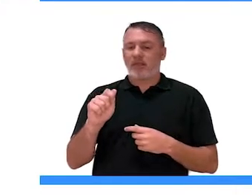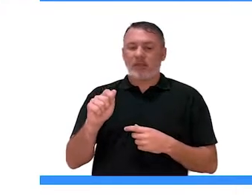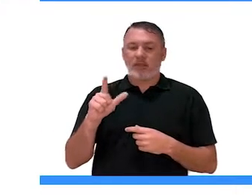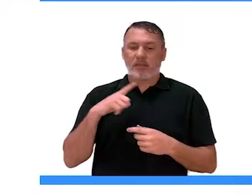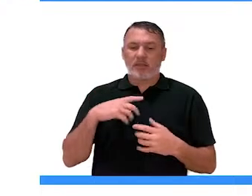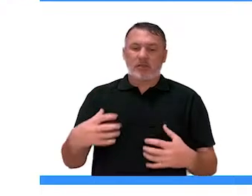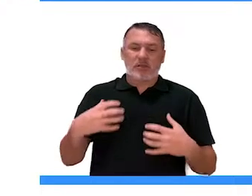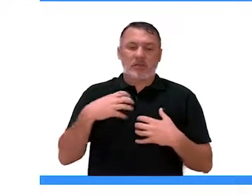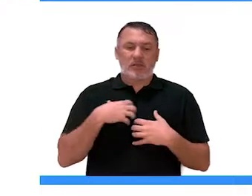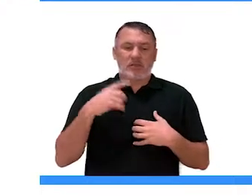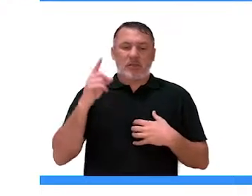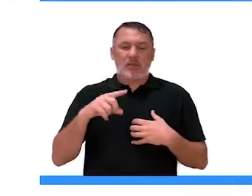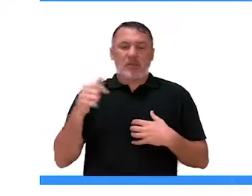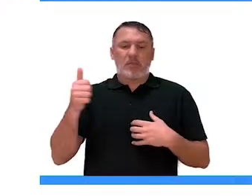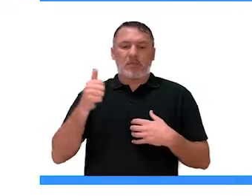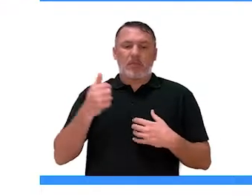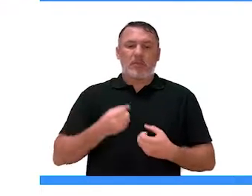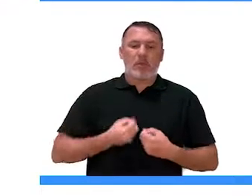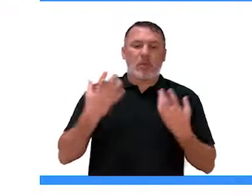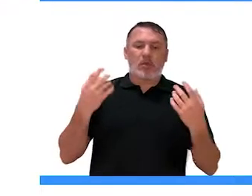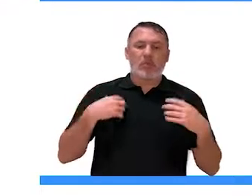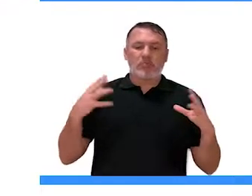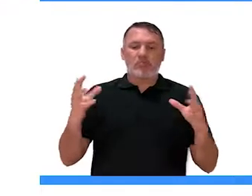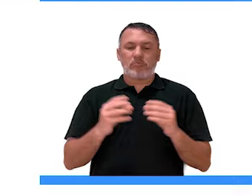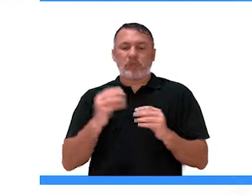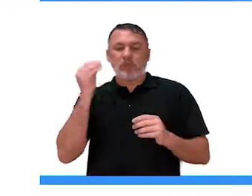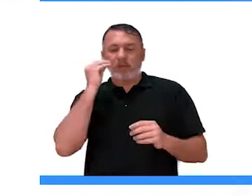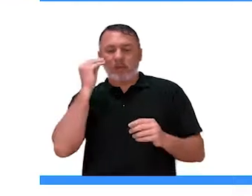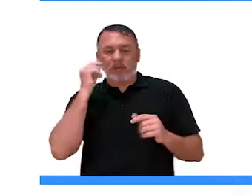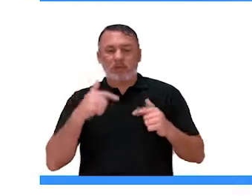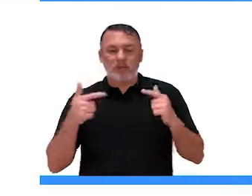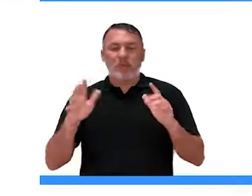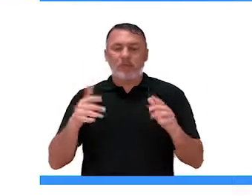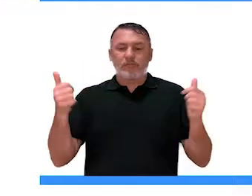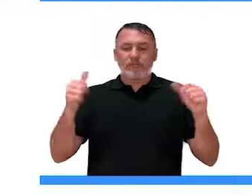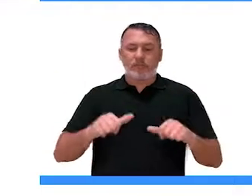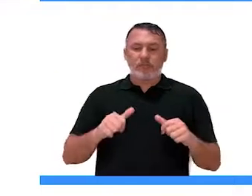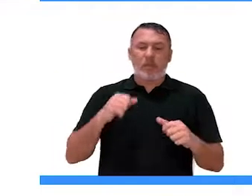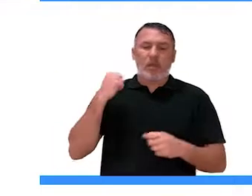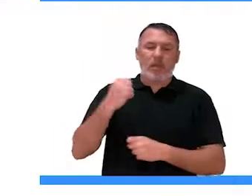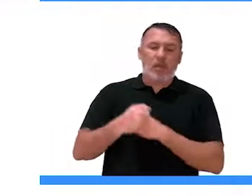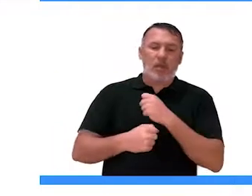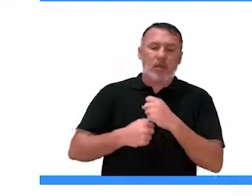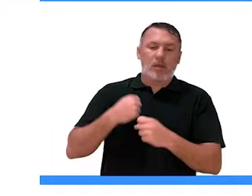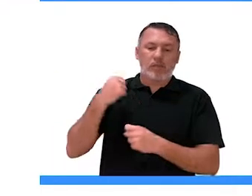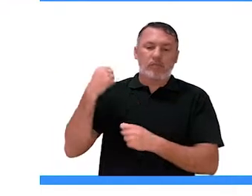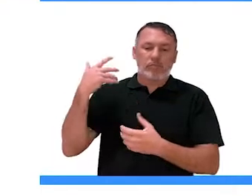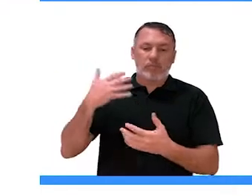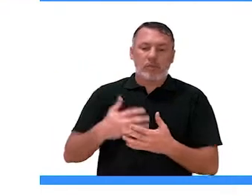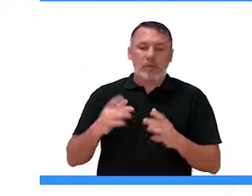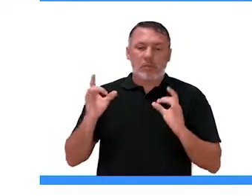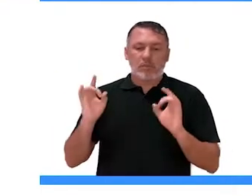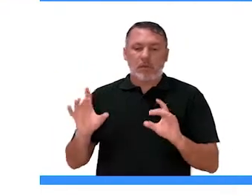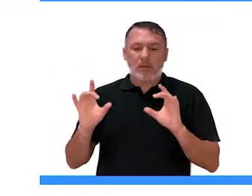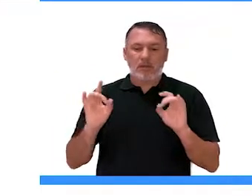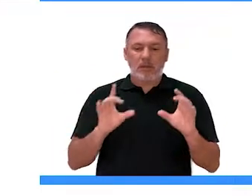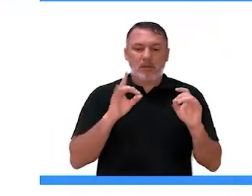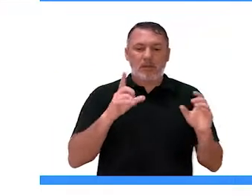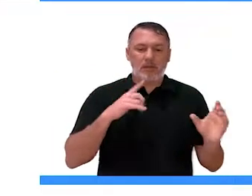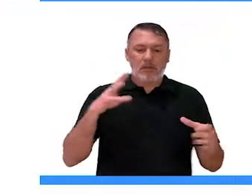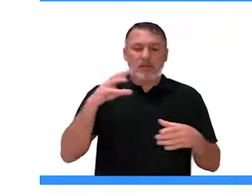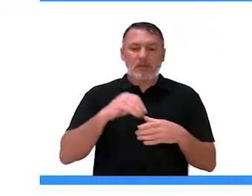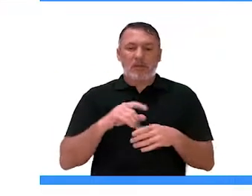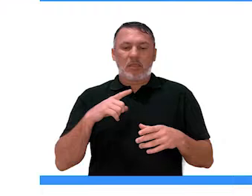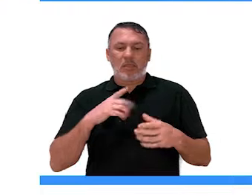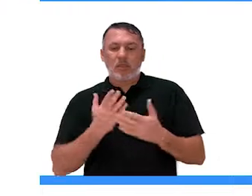uma redondilha, a primeira célula de um poema, e tentei realizá-lo, mas fracassei. Alguns anos depois, em idênticas circunstâncias